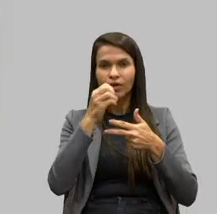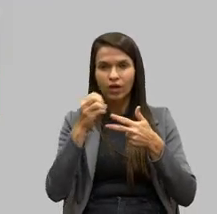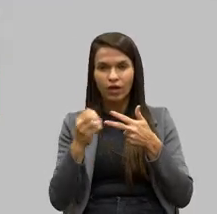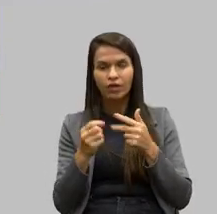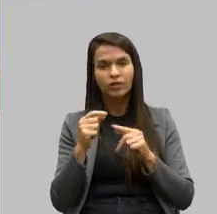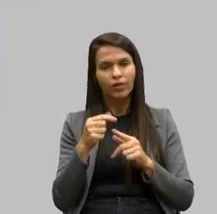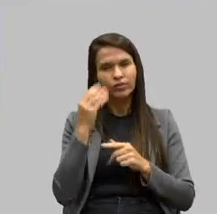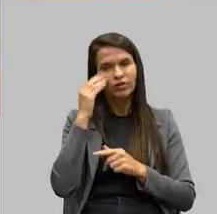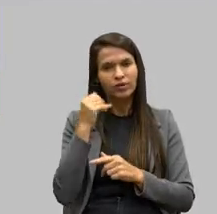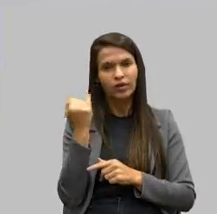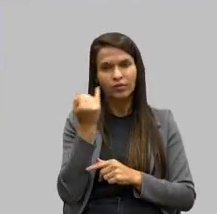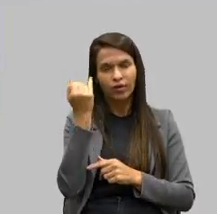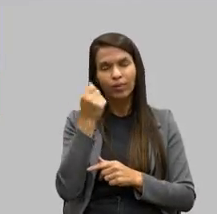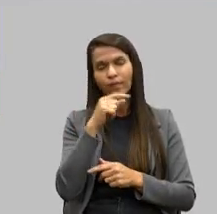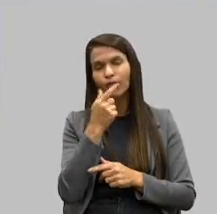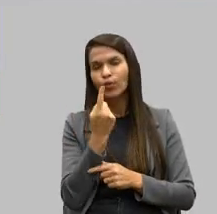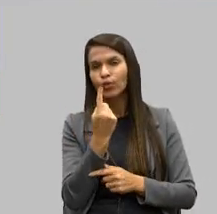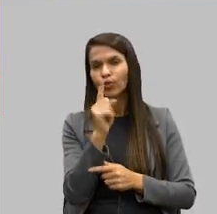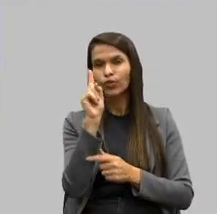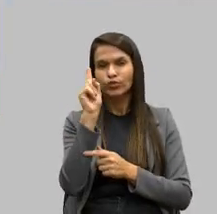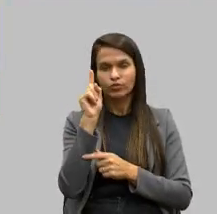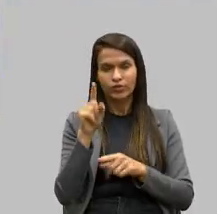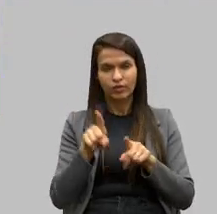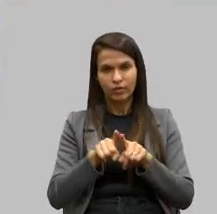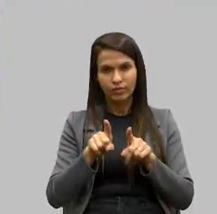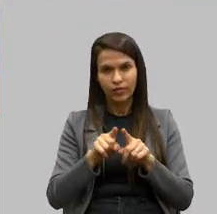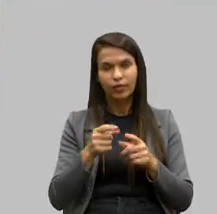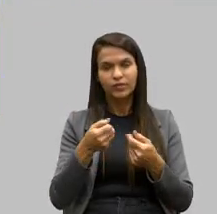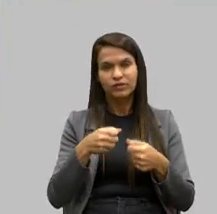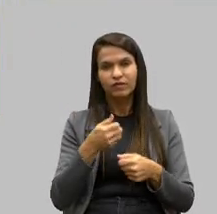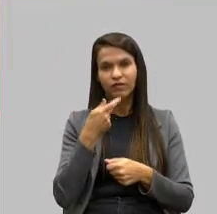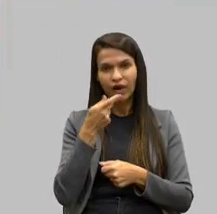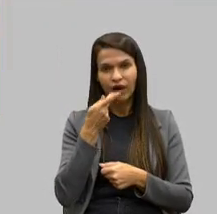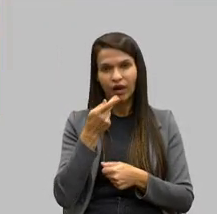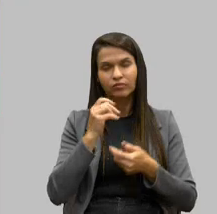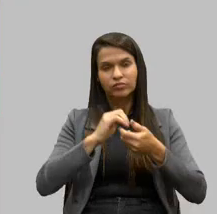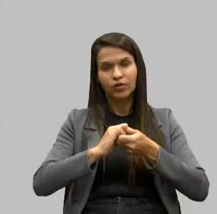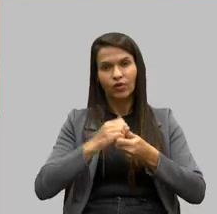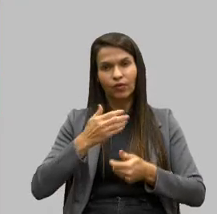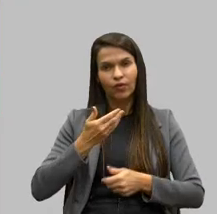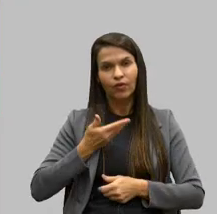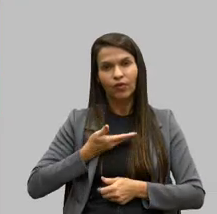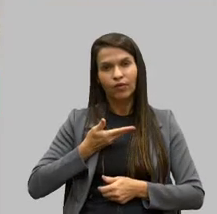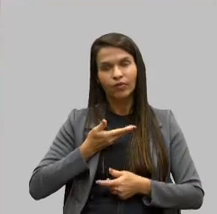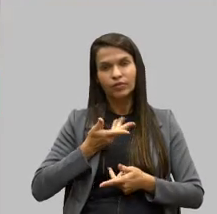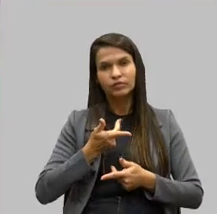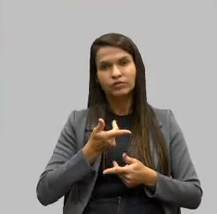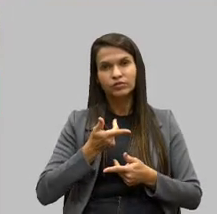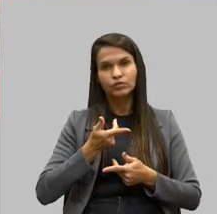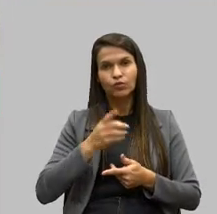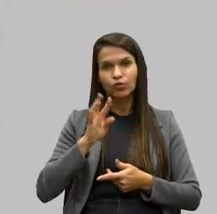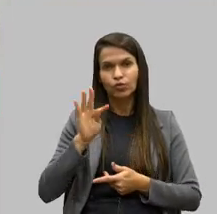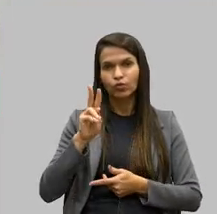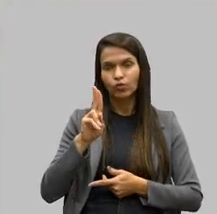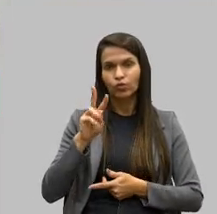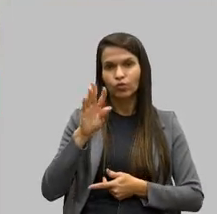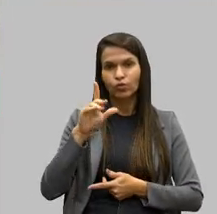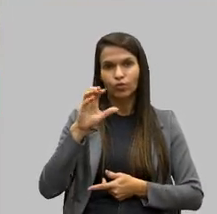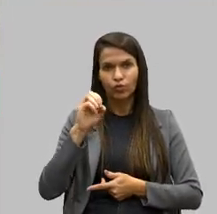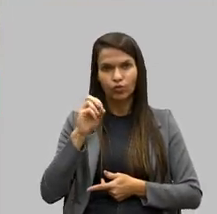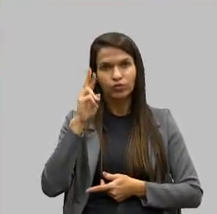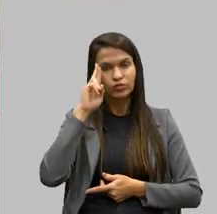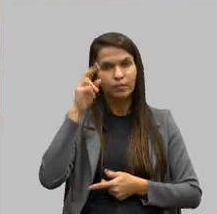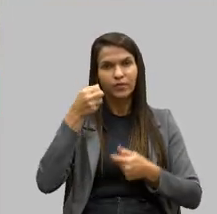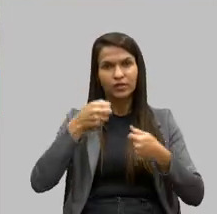fundamentais. E, por último, secretário, eu não poderia deixar de dizer, cumprimentar com muito carinho a diretoria da Adueng, na pessoa do Túlio, que o senhor